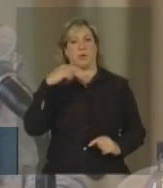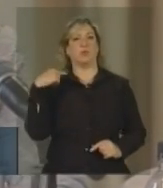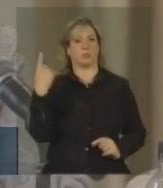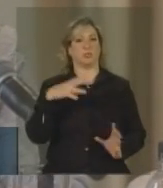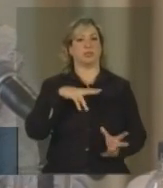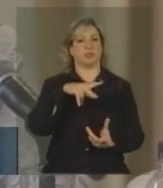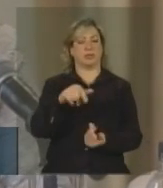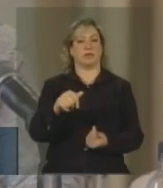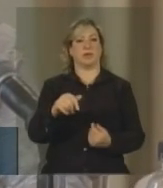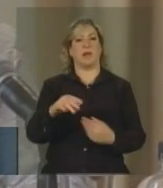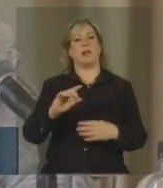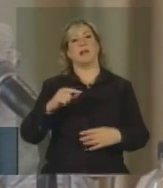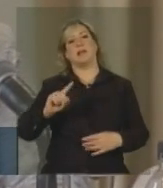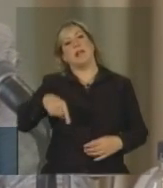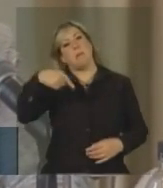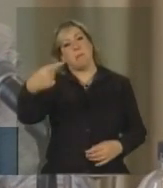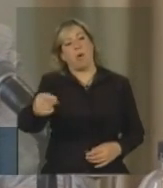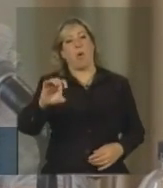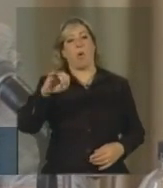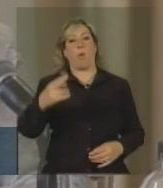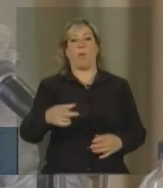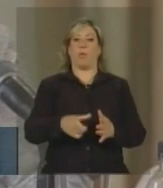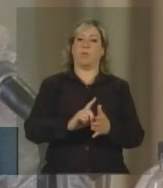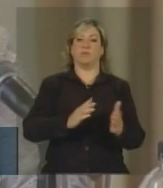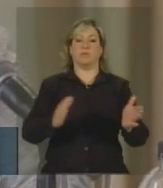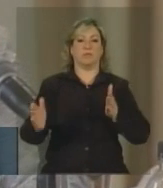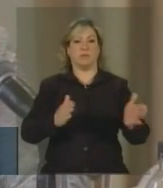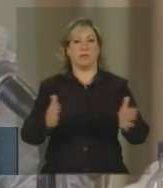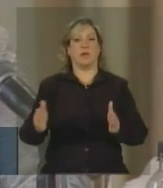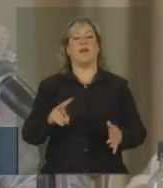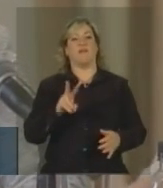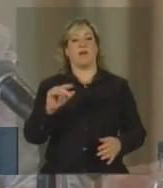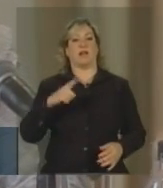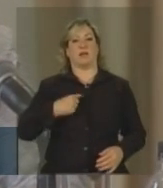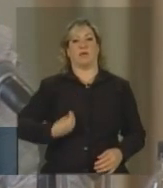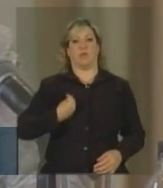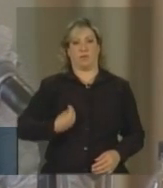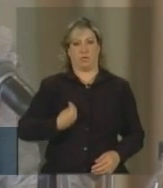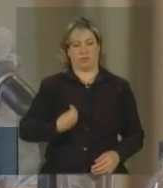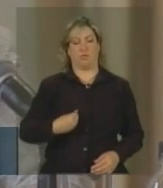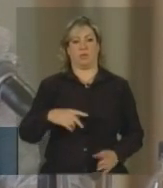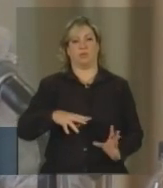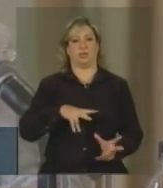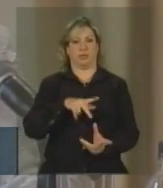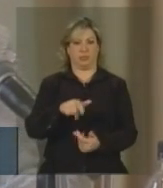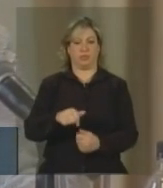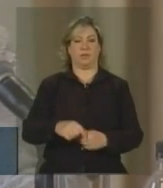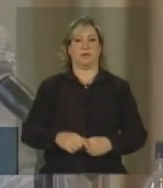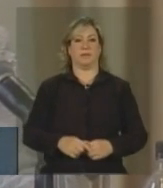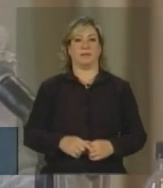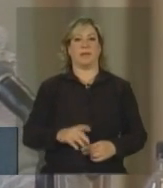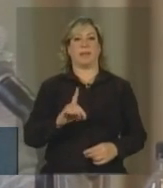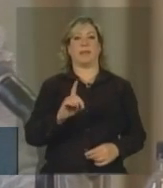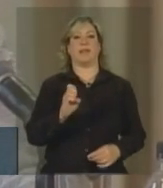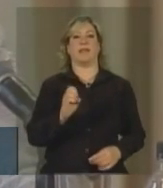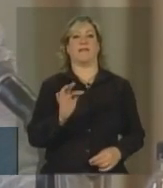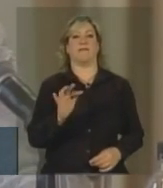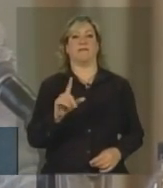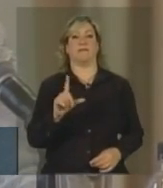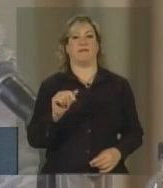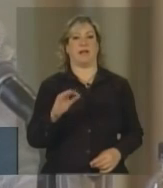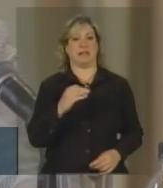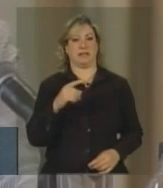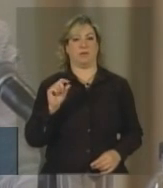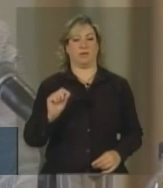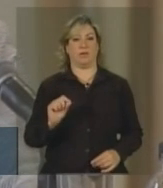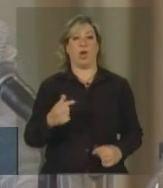Mais cedo ou mais tarde, essa característica vai ocorrer no mundo. Eu sempre digo para vocês